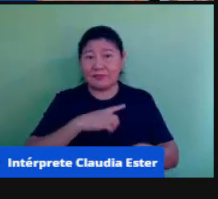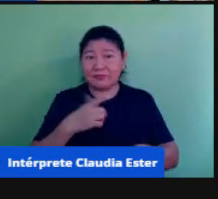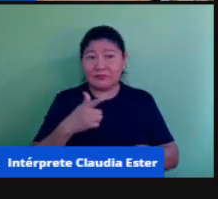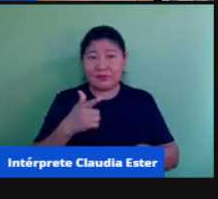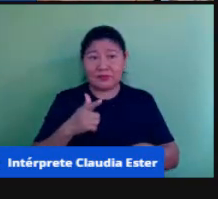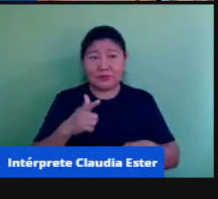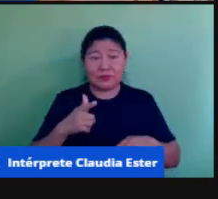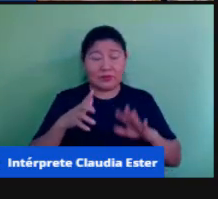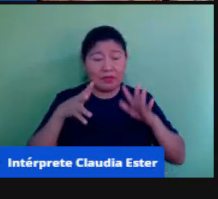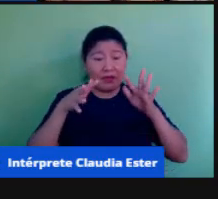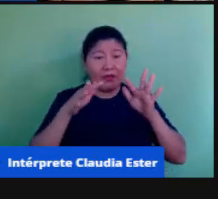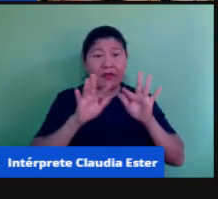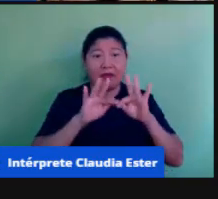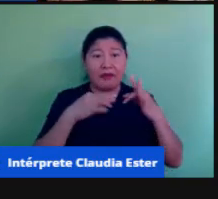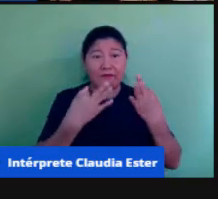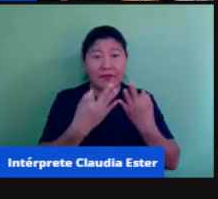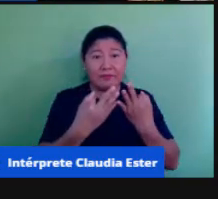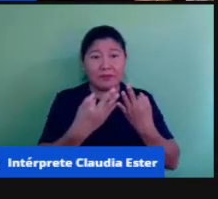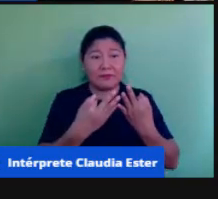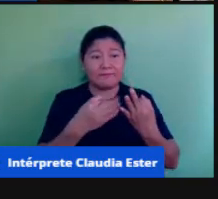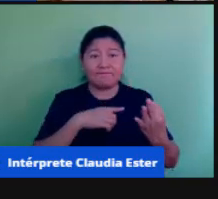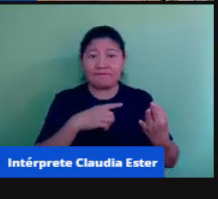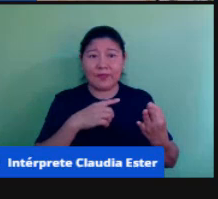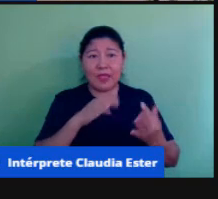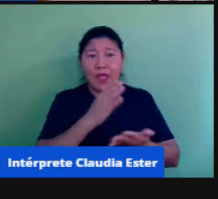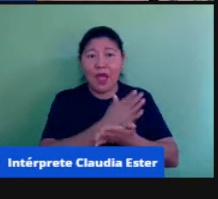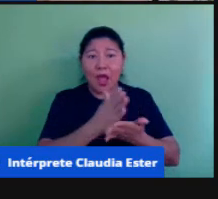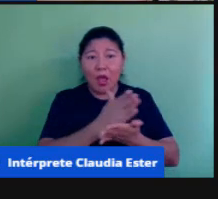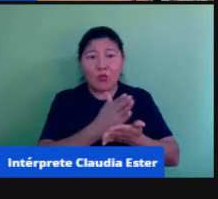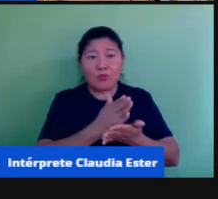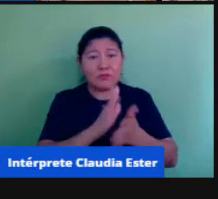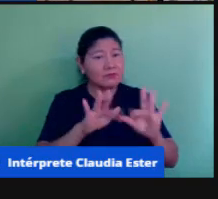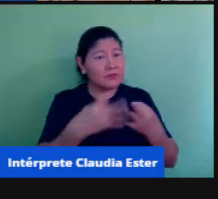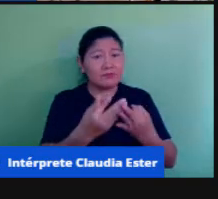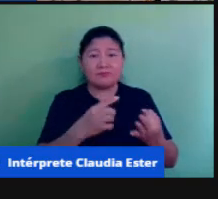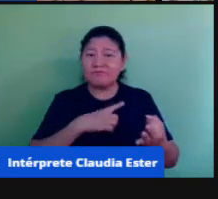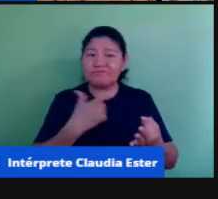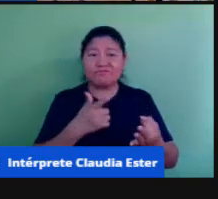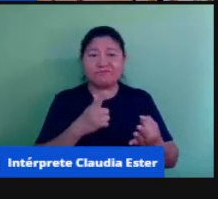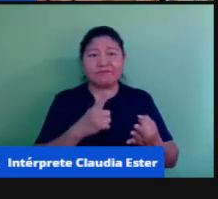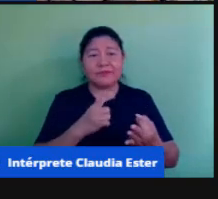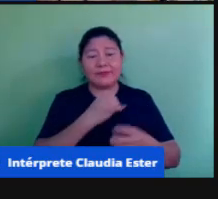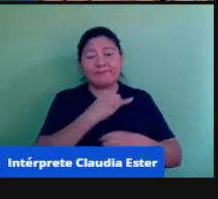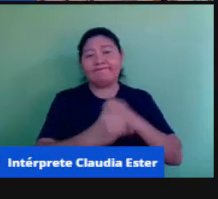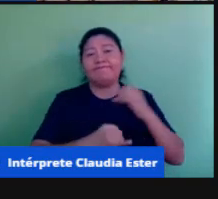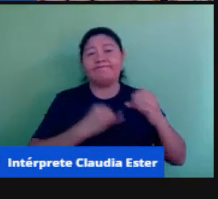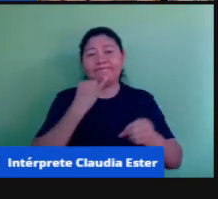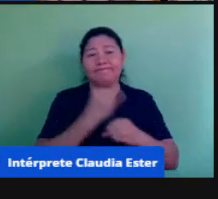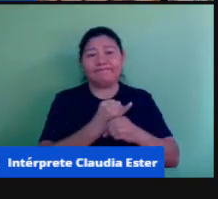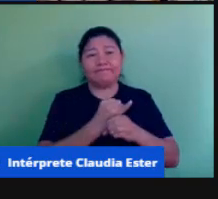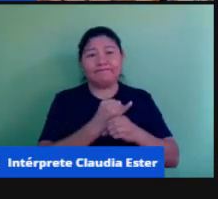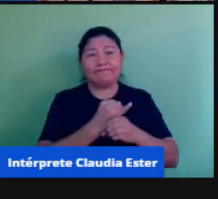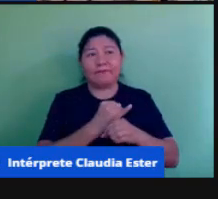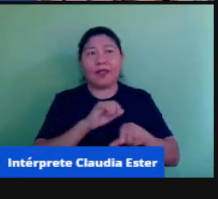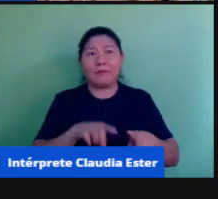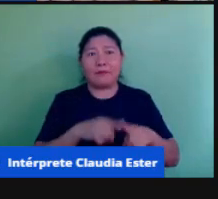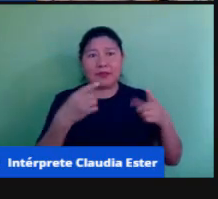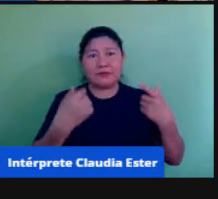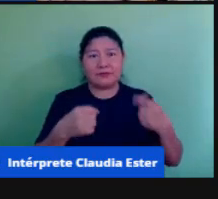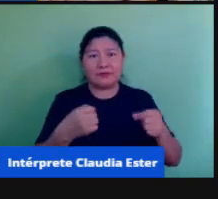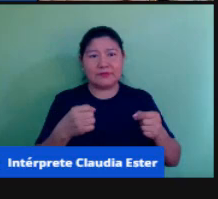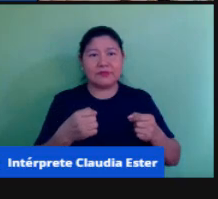condição tecnológica, eu sei que não tem um alcance para todos, né? Mas mesmo que seja manual, mesmo que